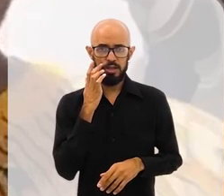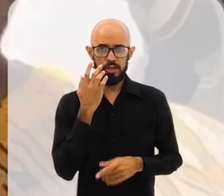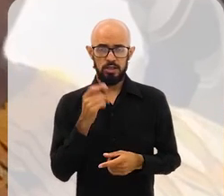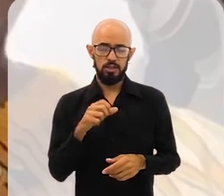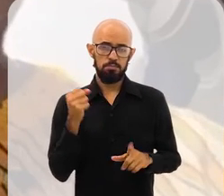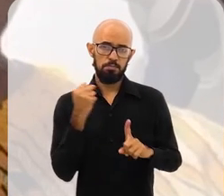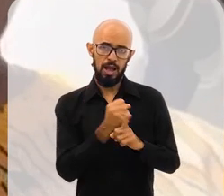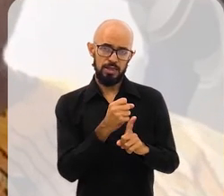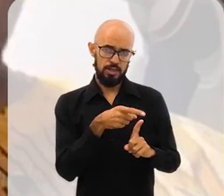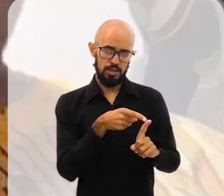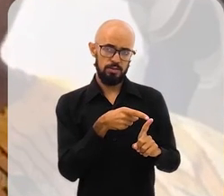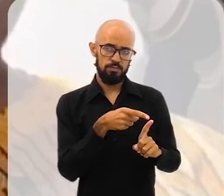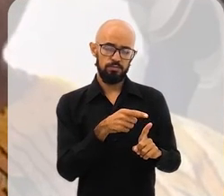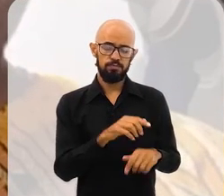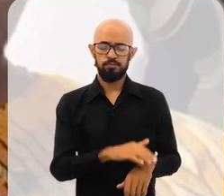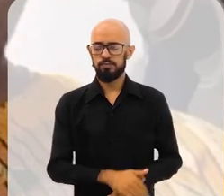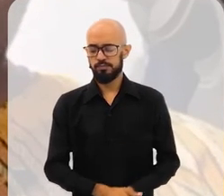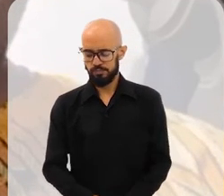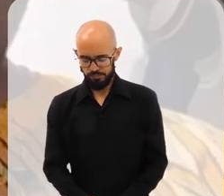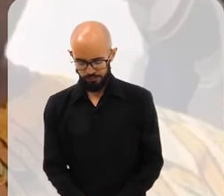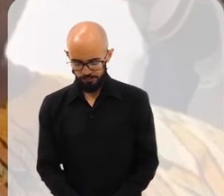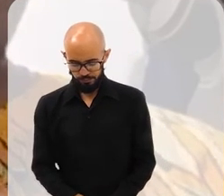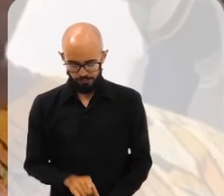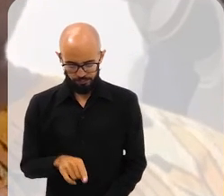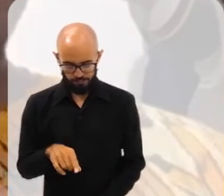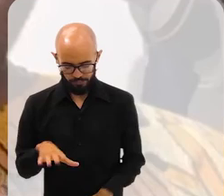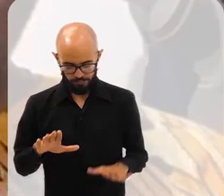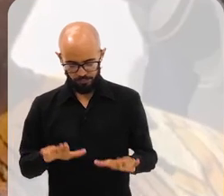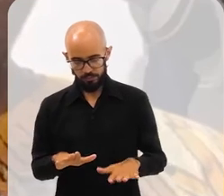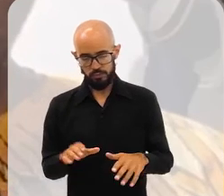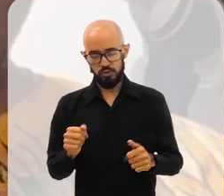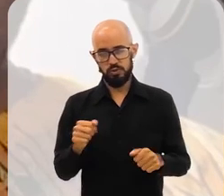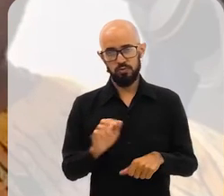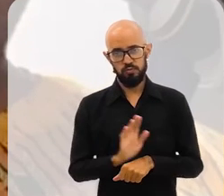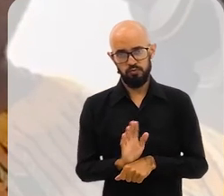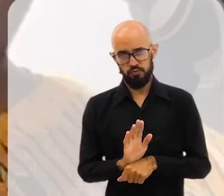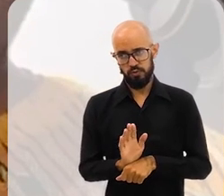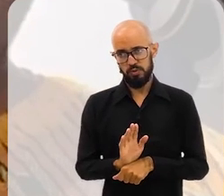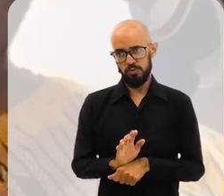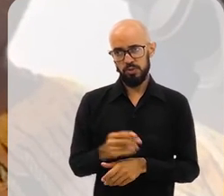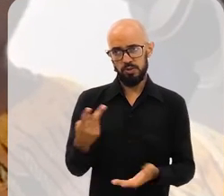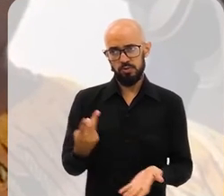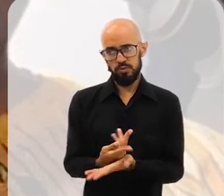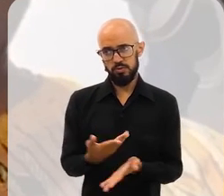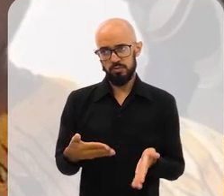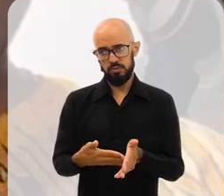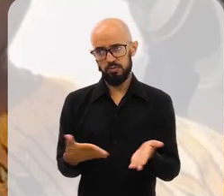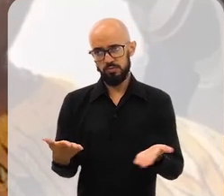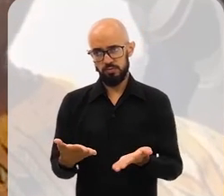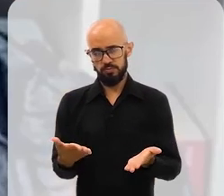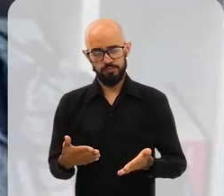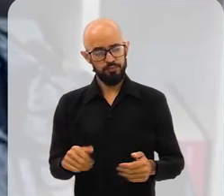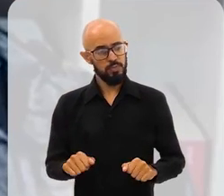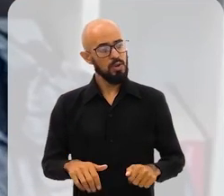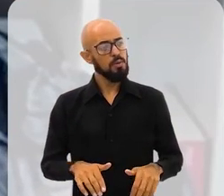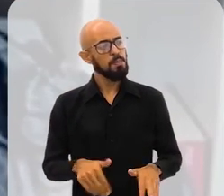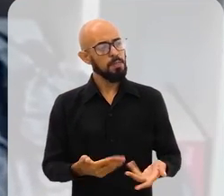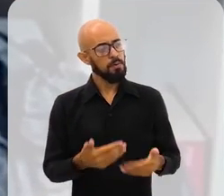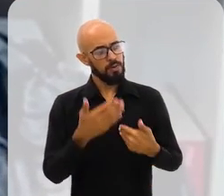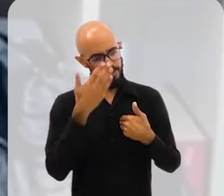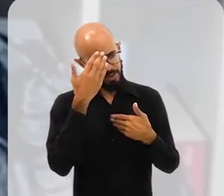balas assina o cara filme extremamente atual pena que ele não foi tão